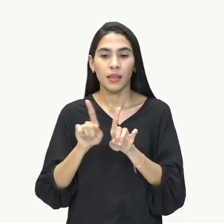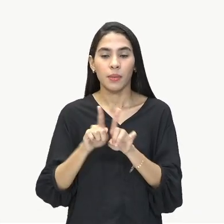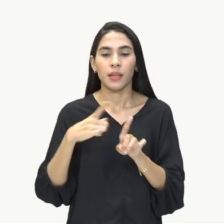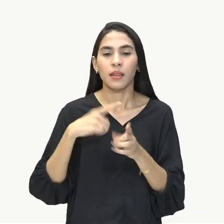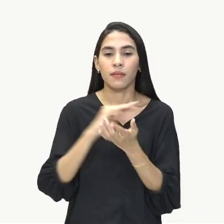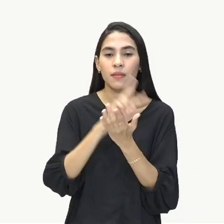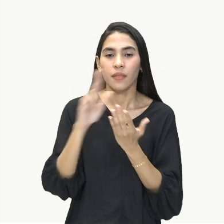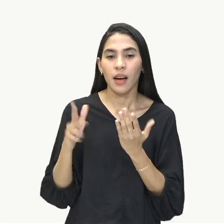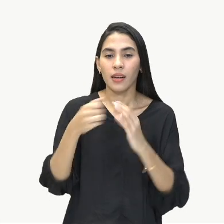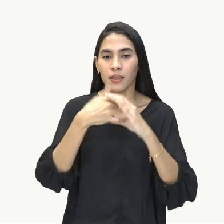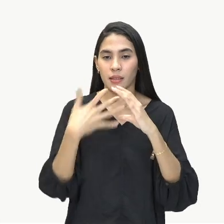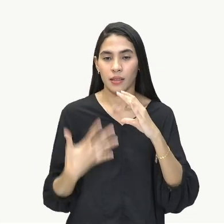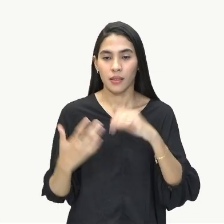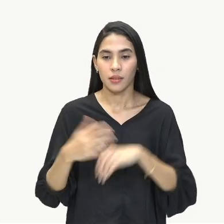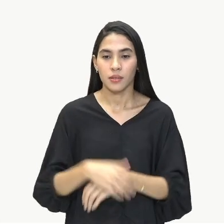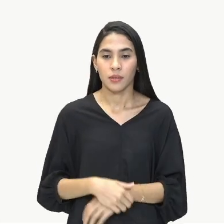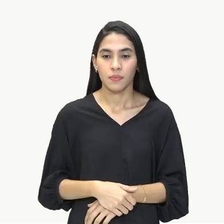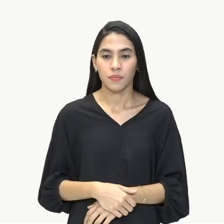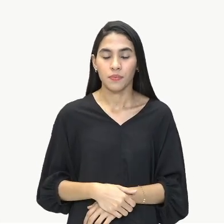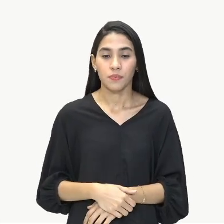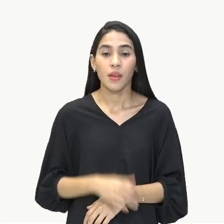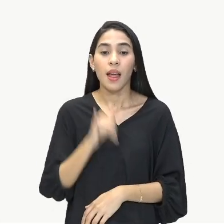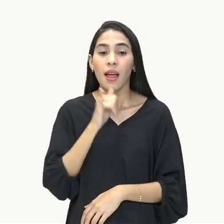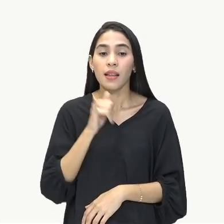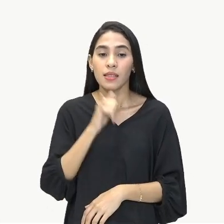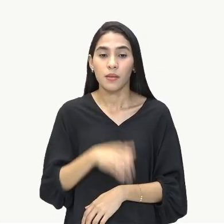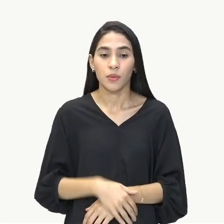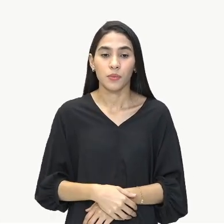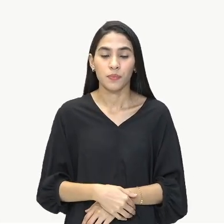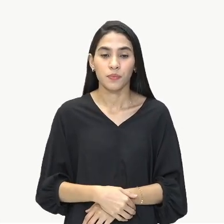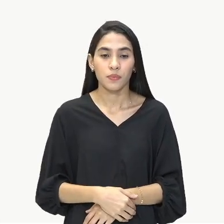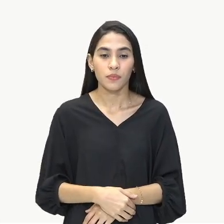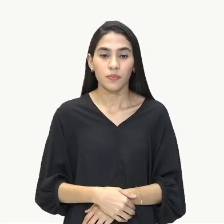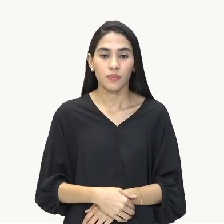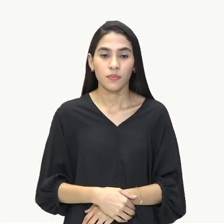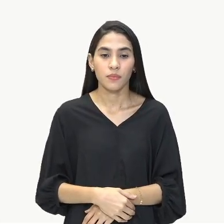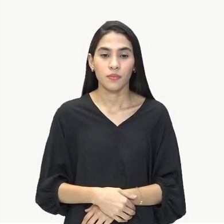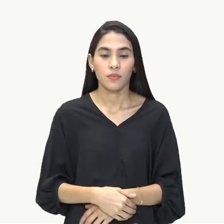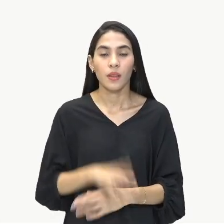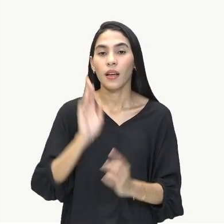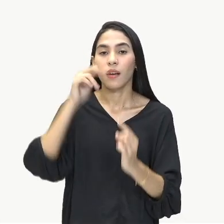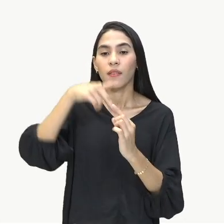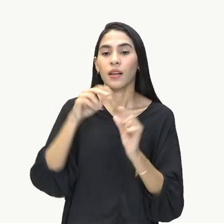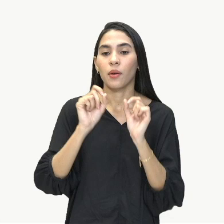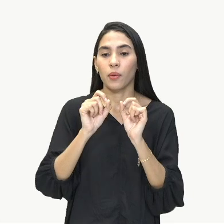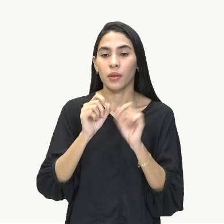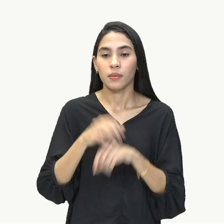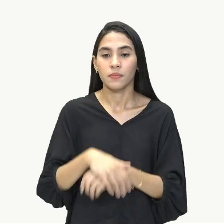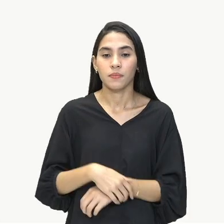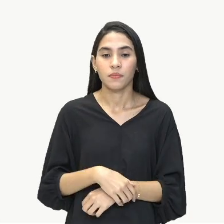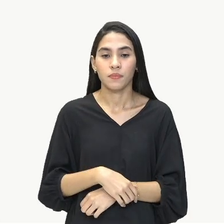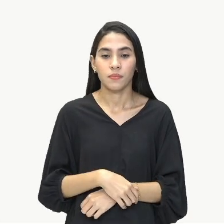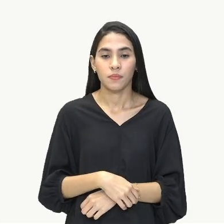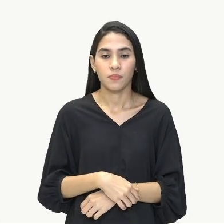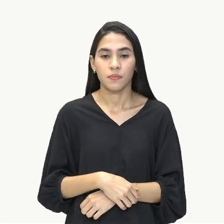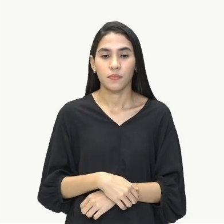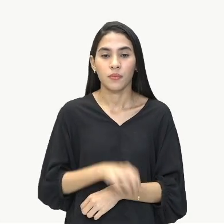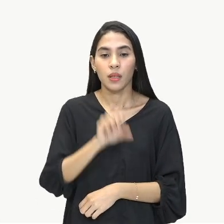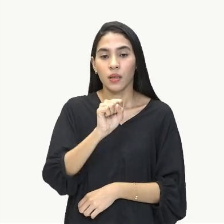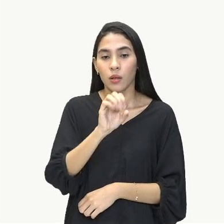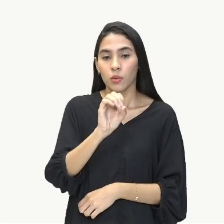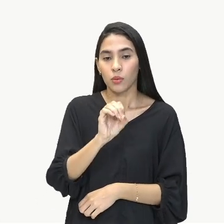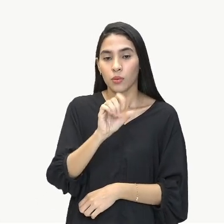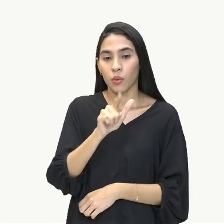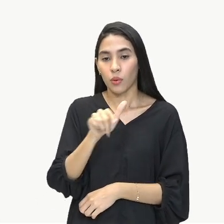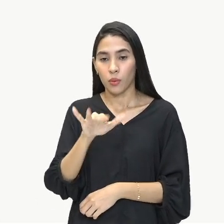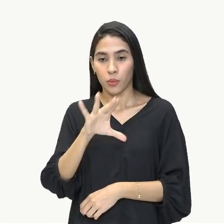né? Aqui, gente, essas características aqui, ela se refere à